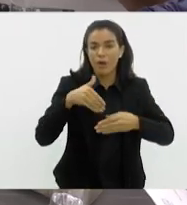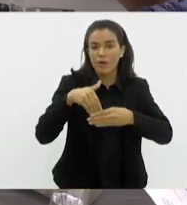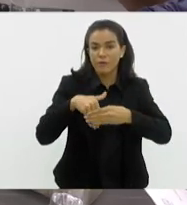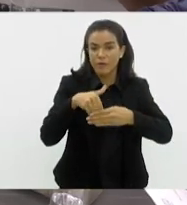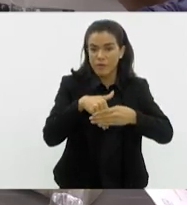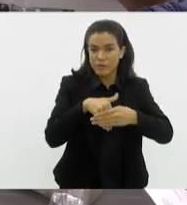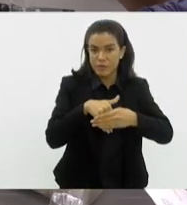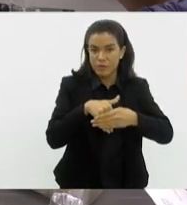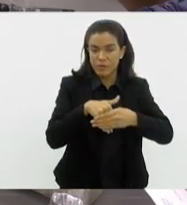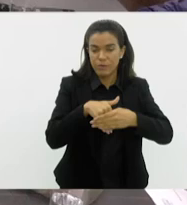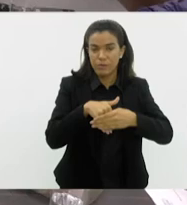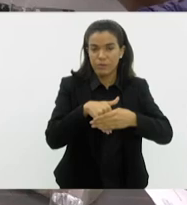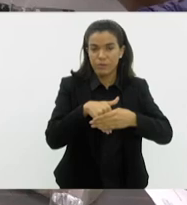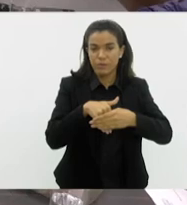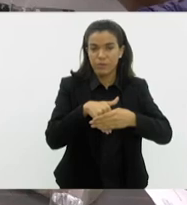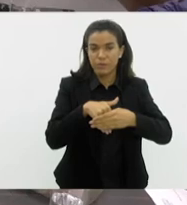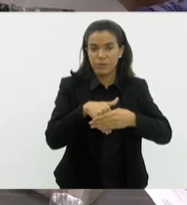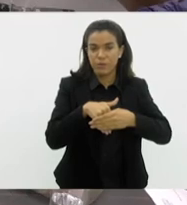votação,